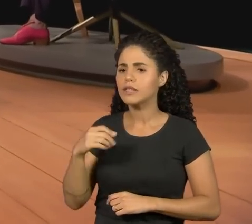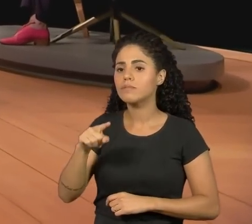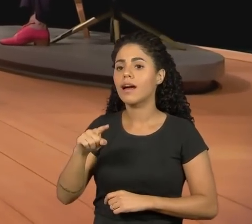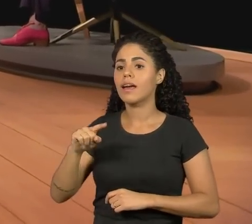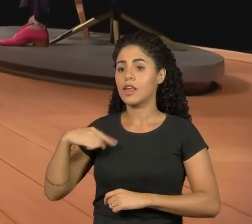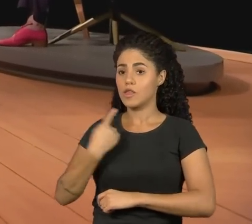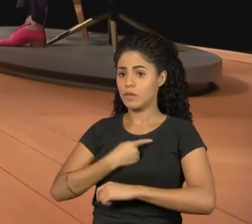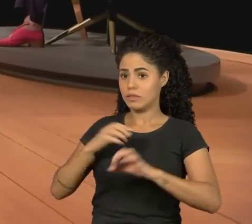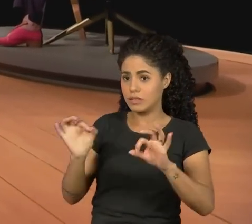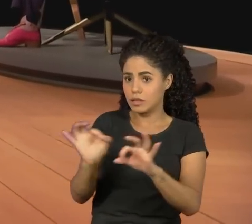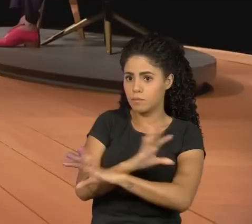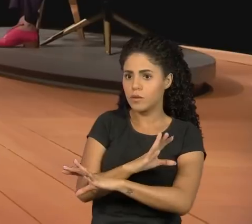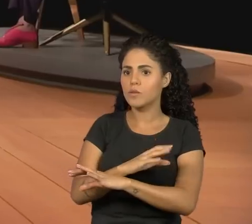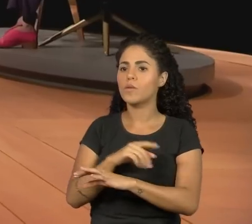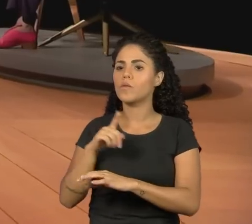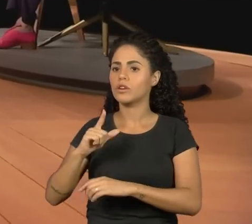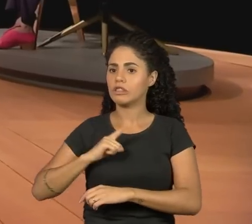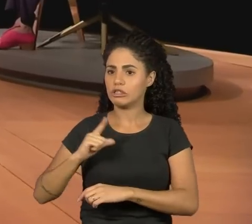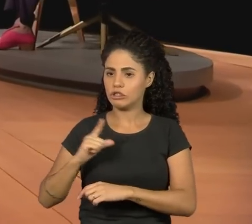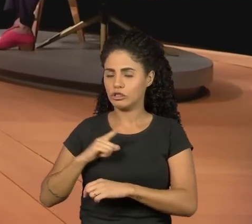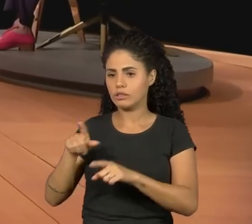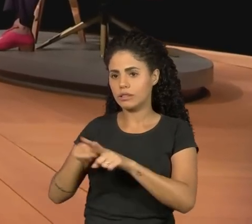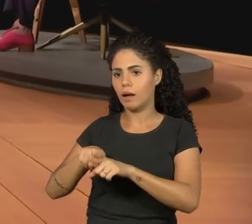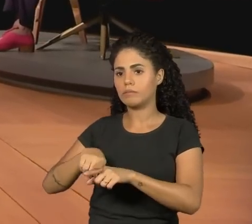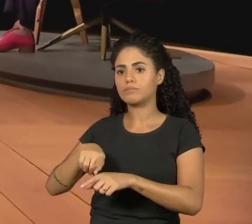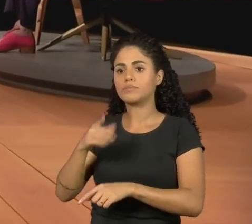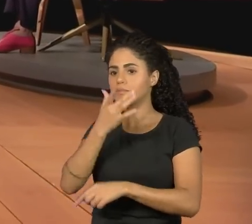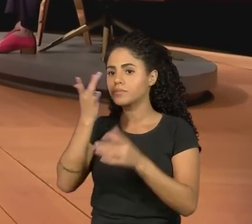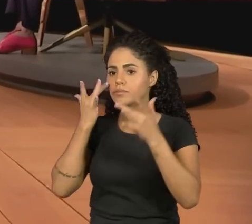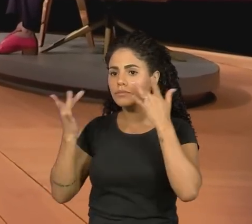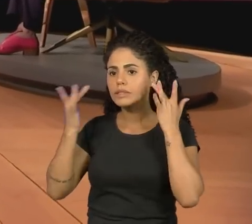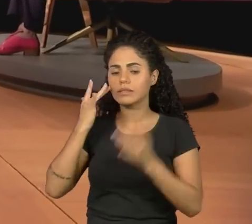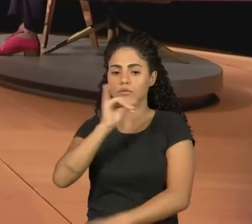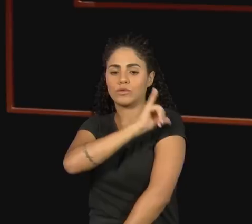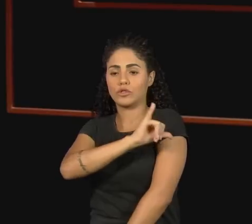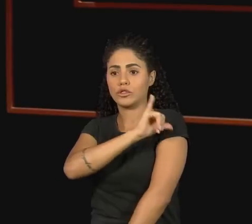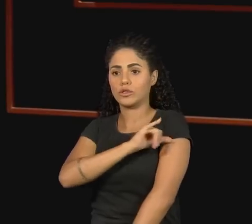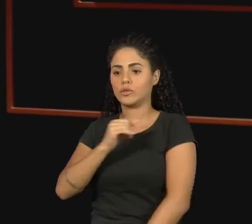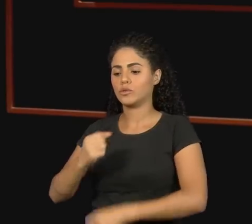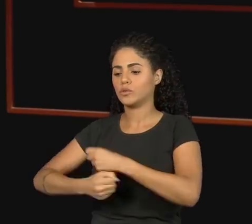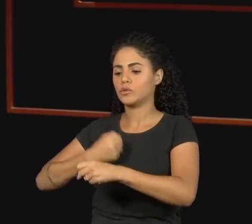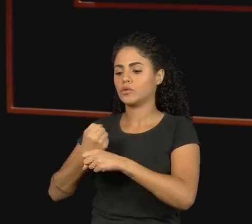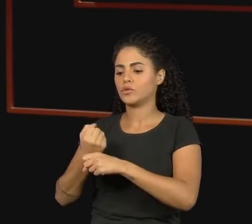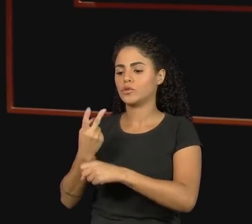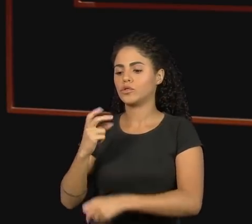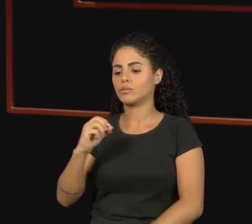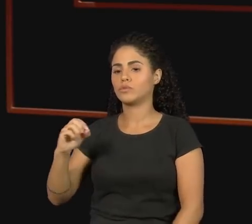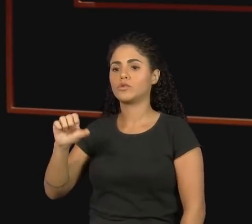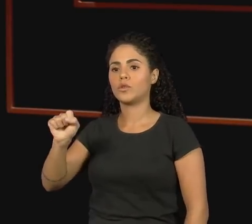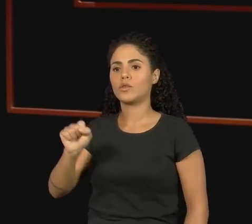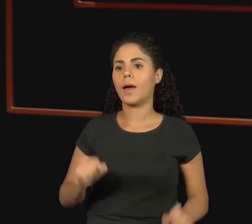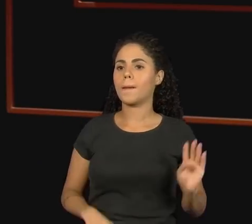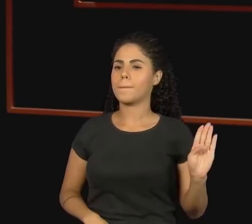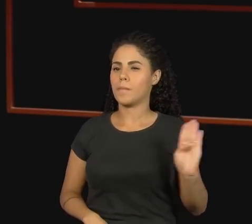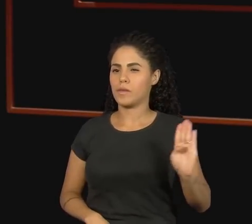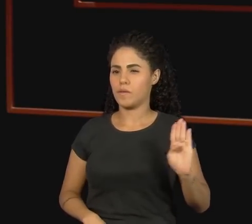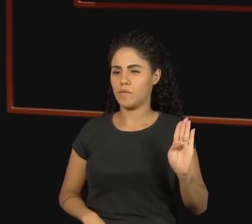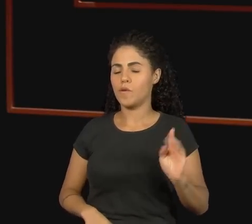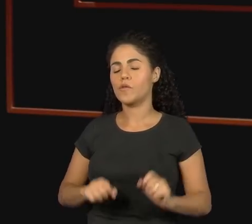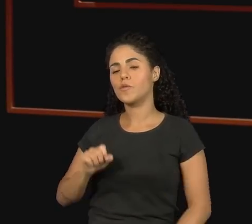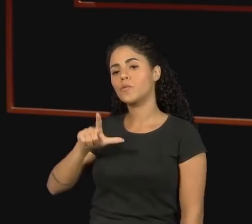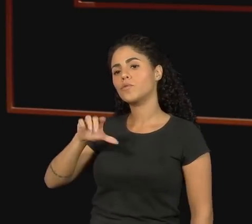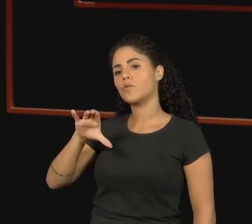gente terminou uma temporada do Álbum de Família no Rio de Janeiro, em 2008, no Solar de Botafogo, do Léo Franco,